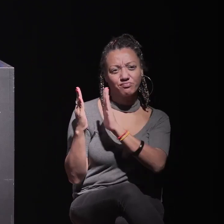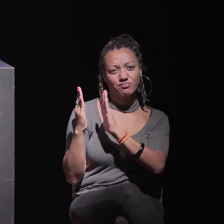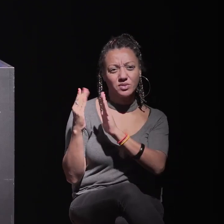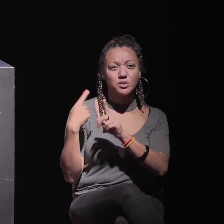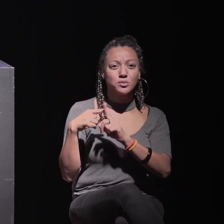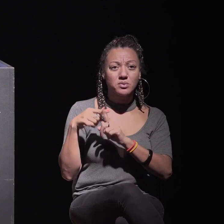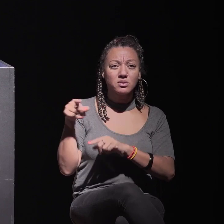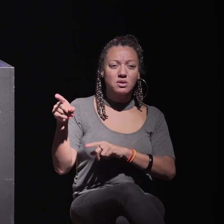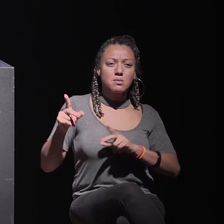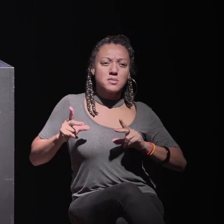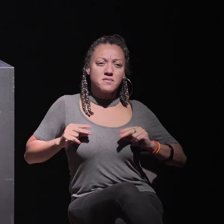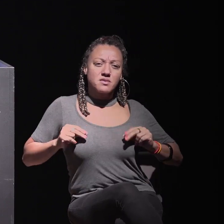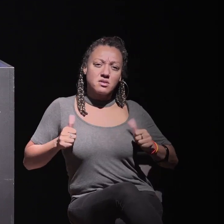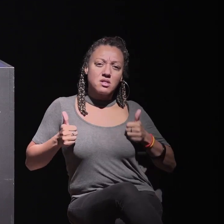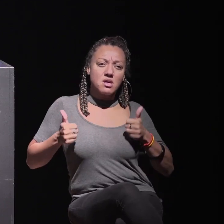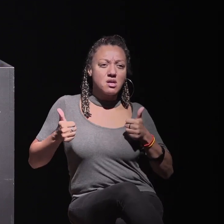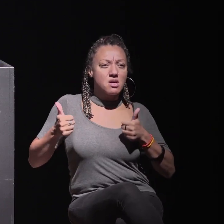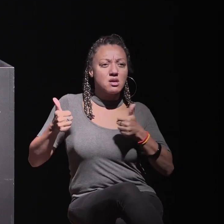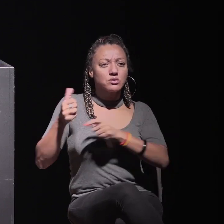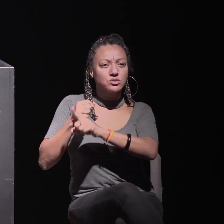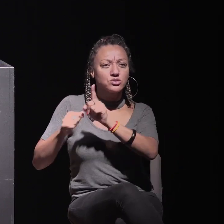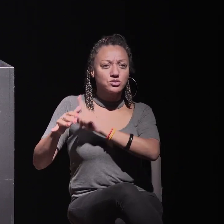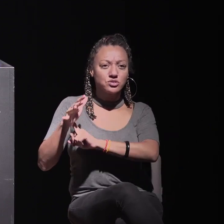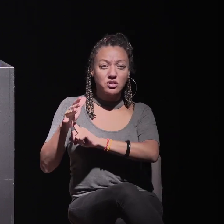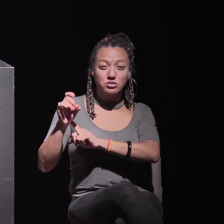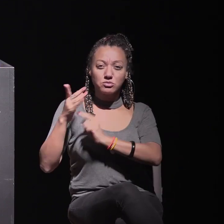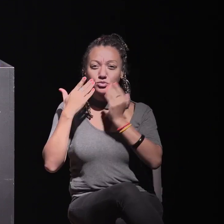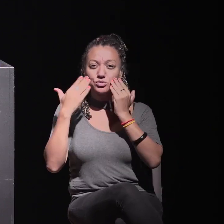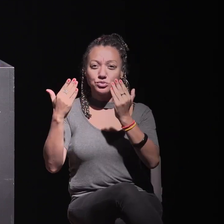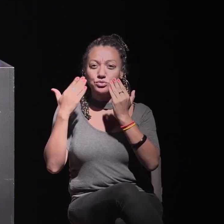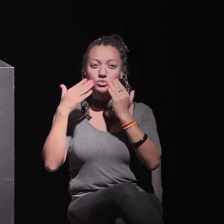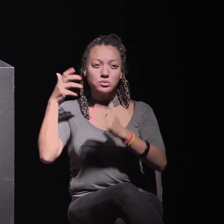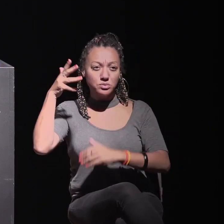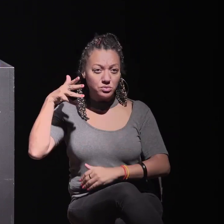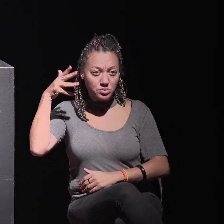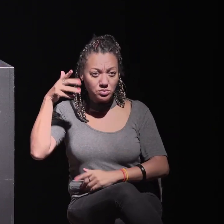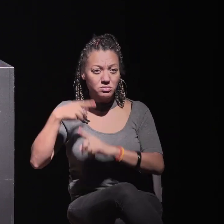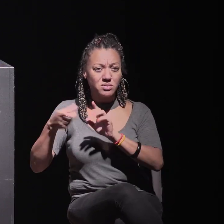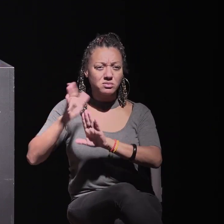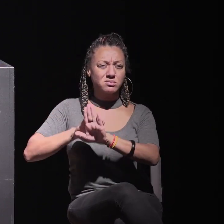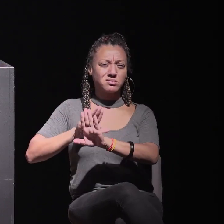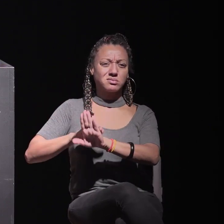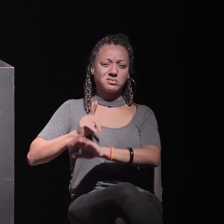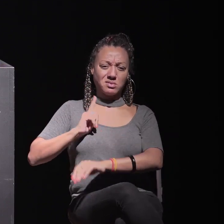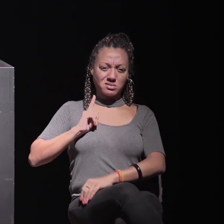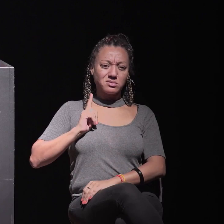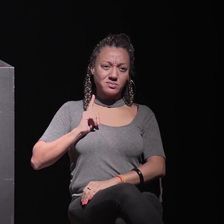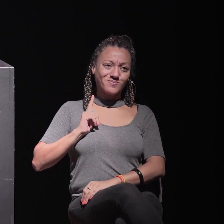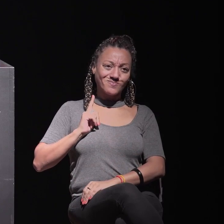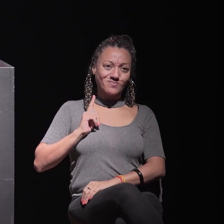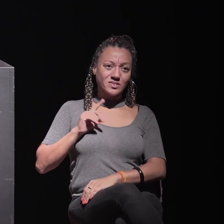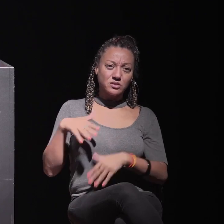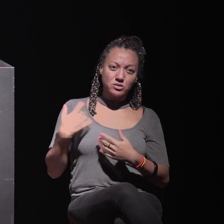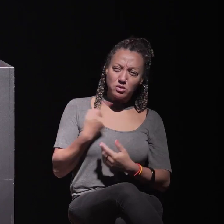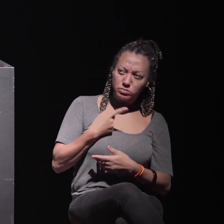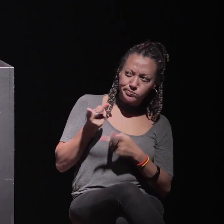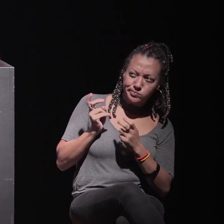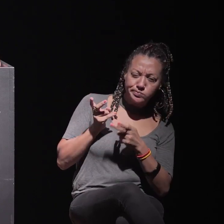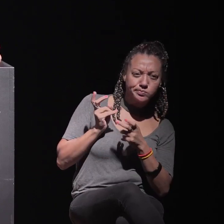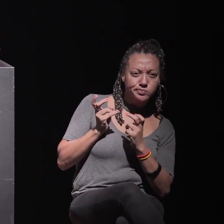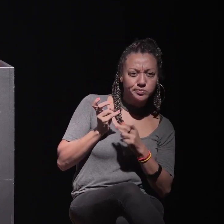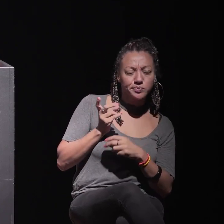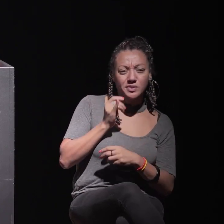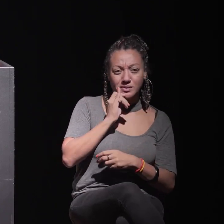sociais para além do discurso e para além das aparências. As expressões do feminismo hoje, né, nas suas